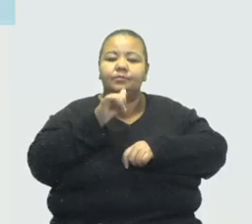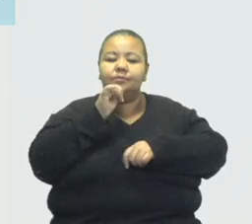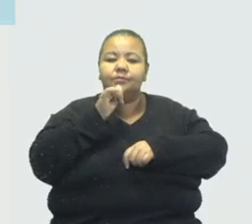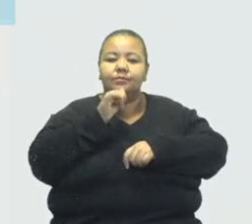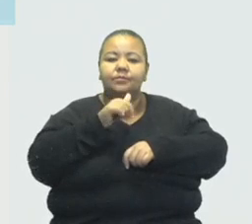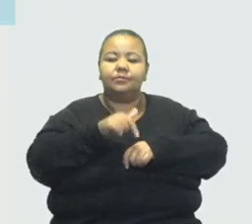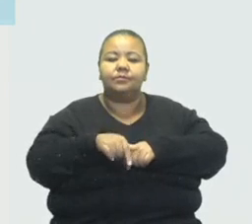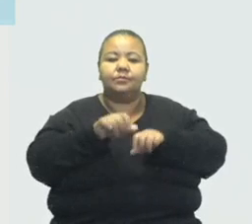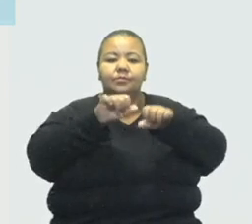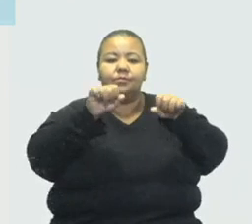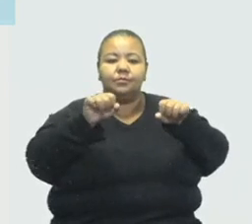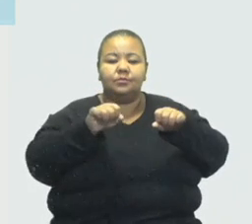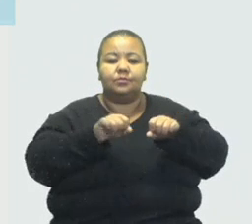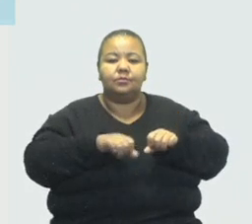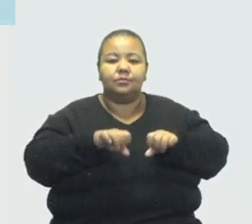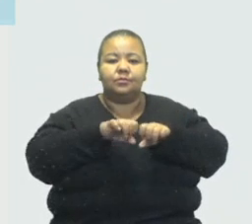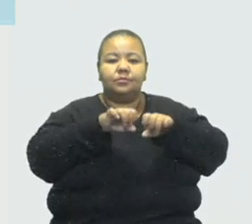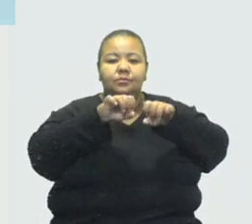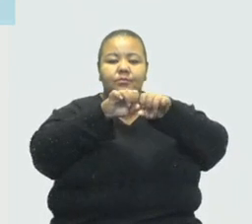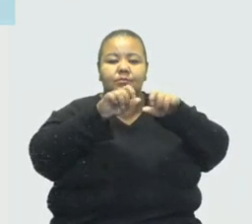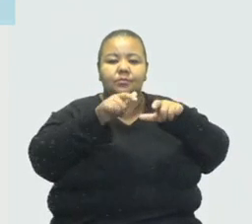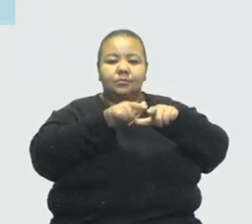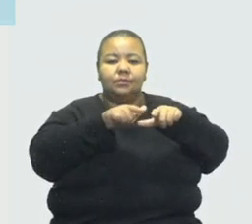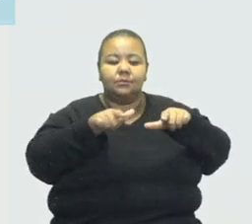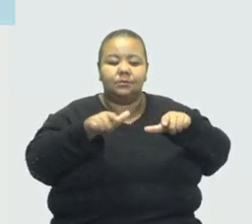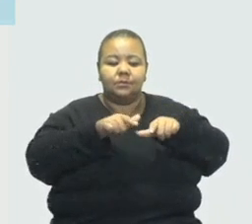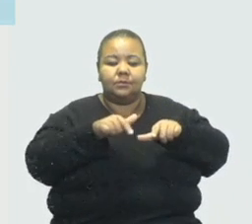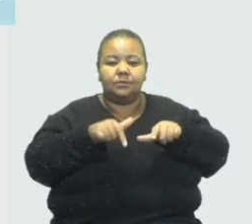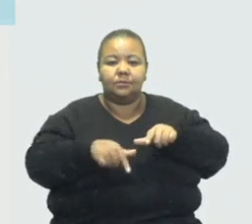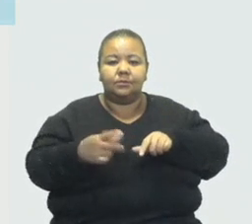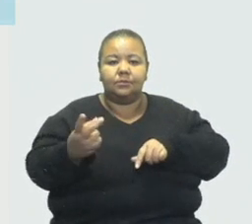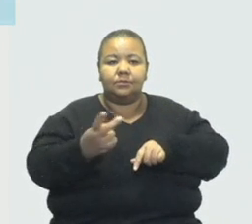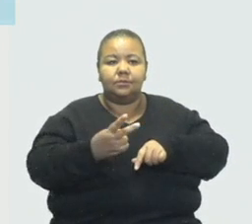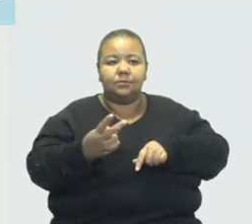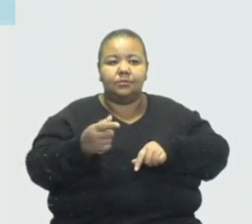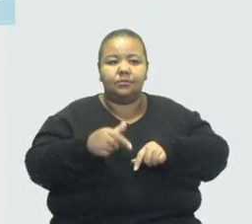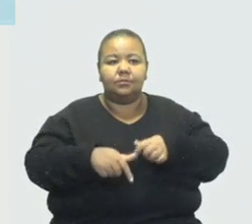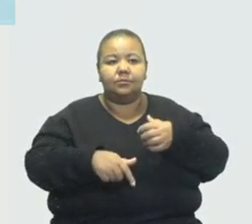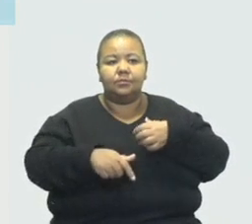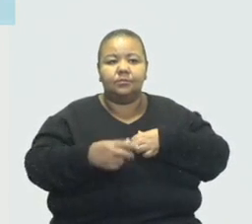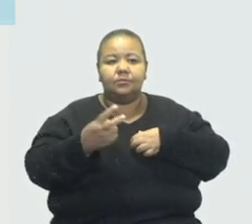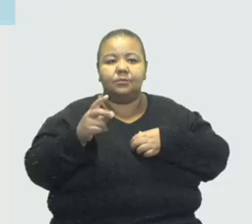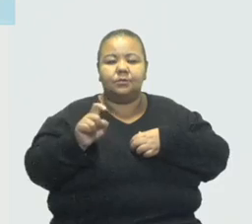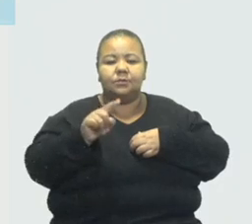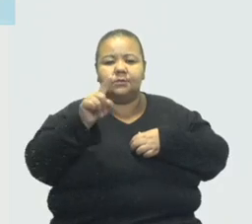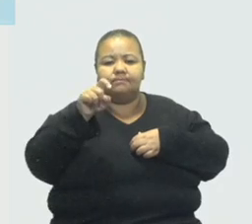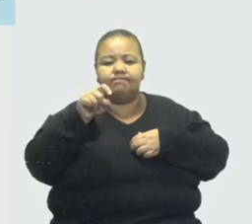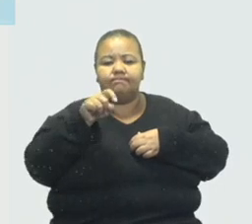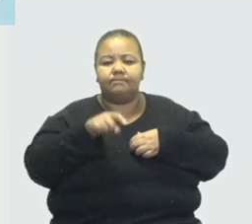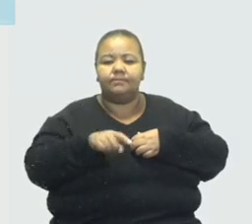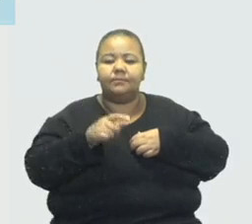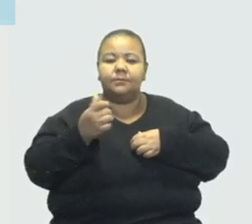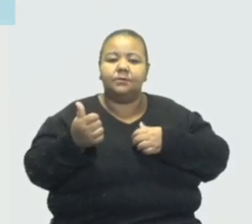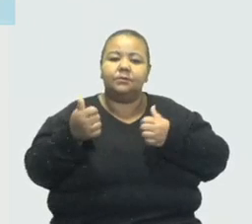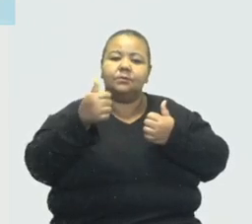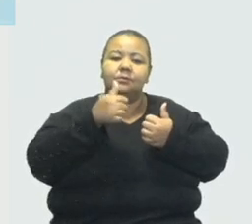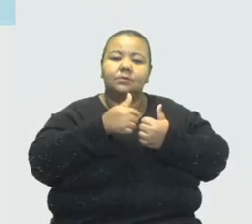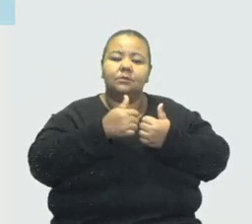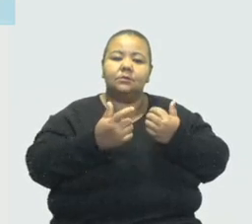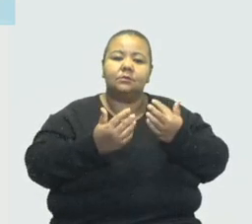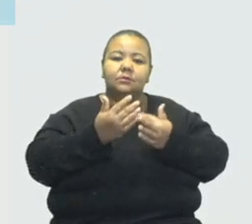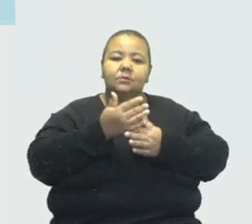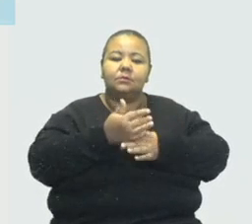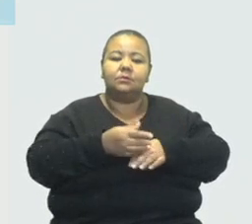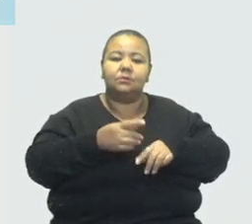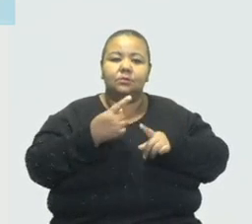de um sistema de equações lineares com duas equações e duas incógnitas, e nós vamos representá-lo por meio de